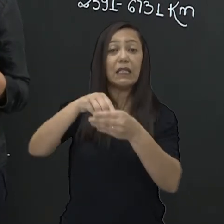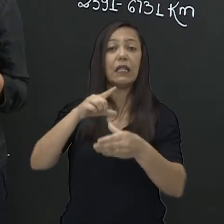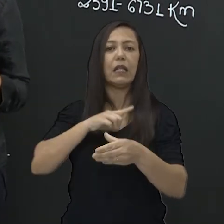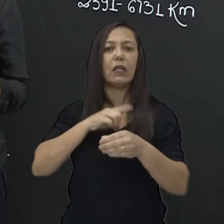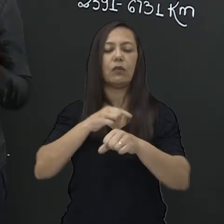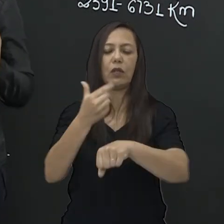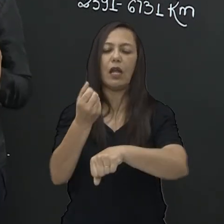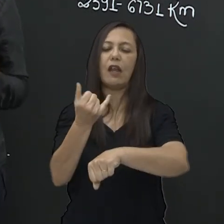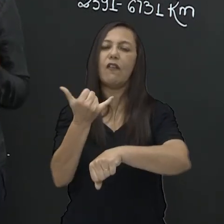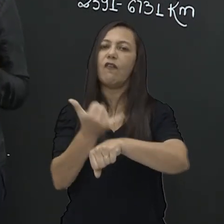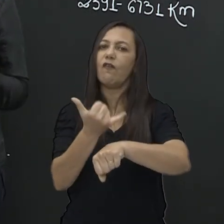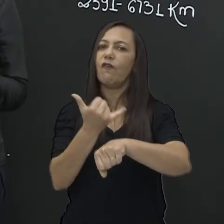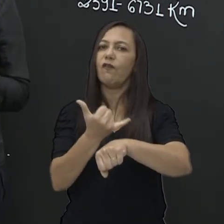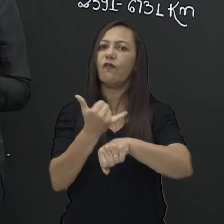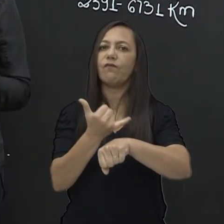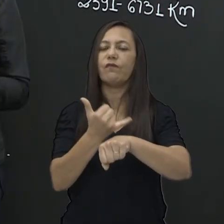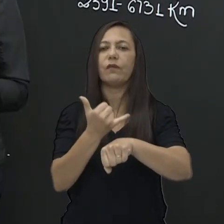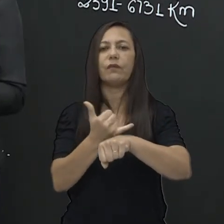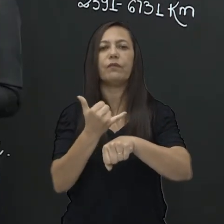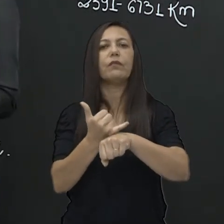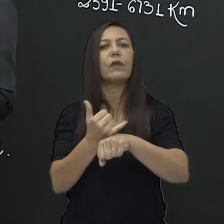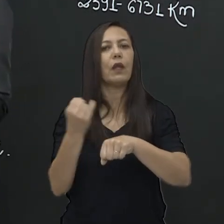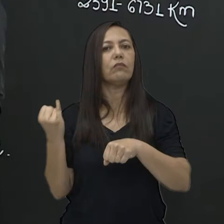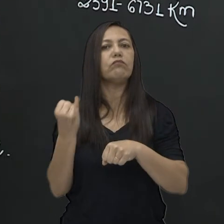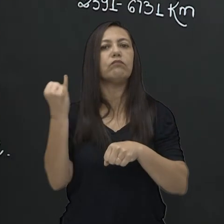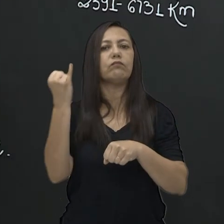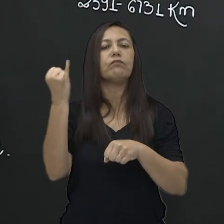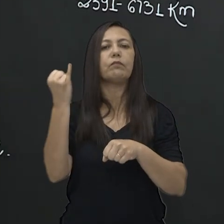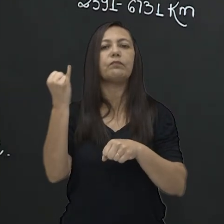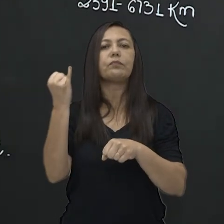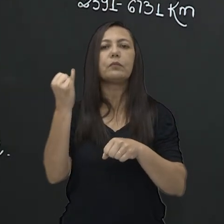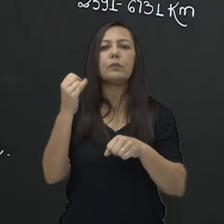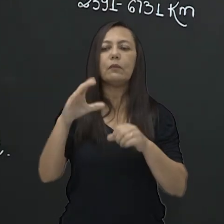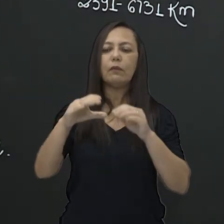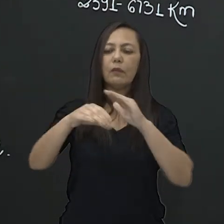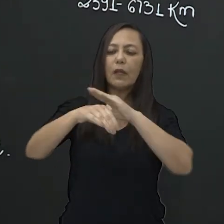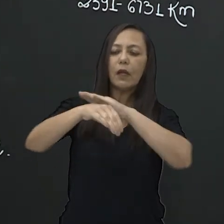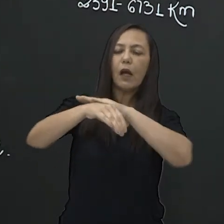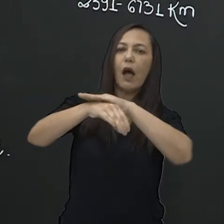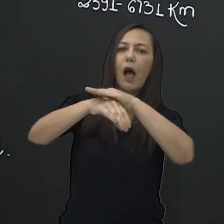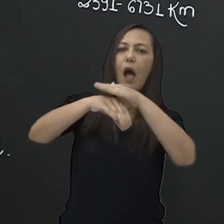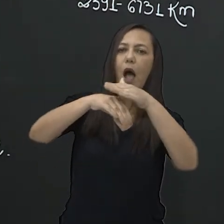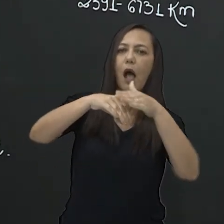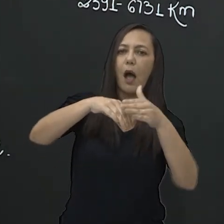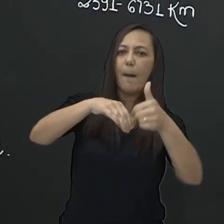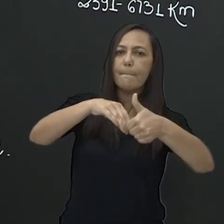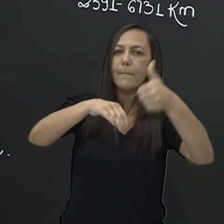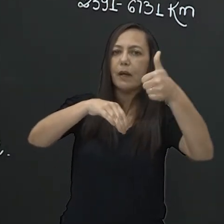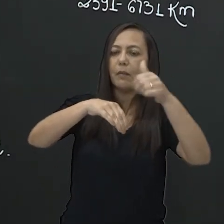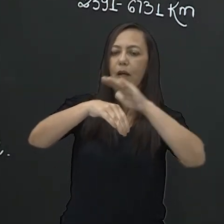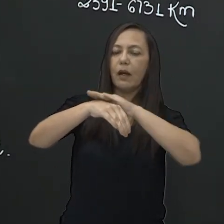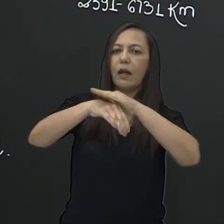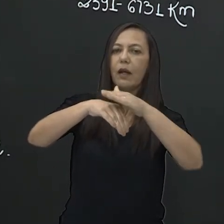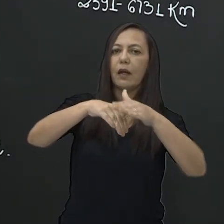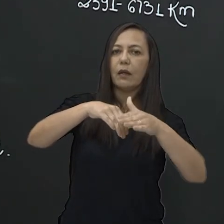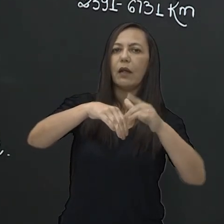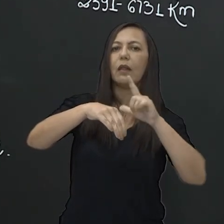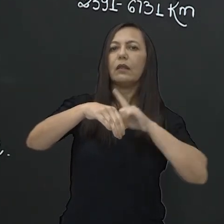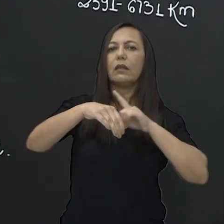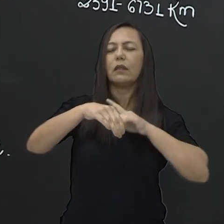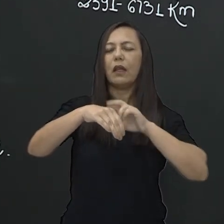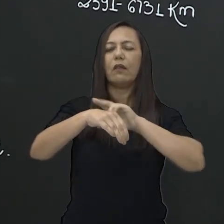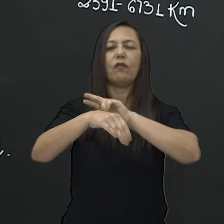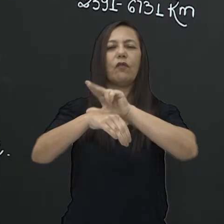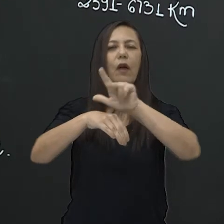dois metais muito interessantes da tabela periódica. A crosta, ela vai ter uma constituição bem variada, tem muito silício, tem muito